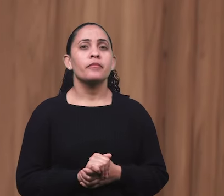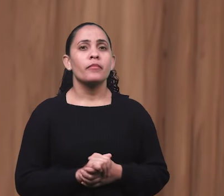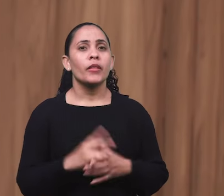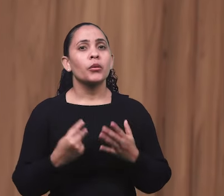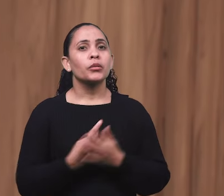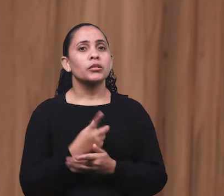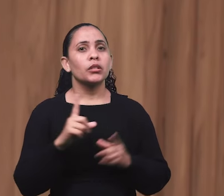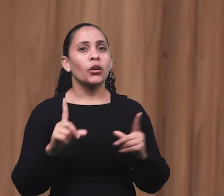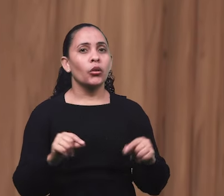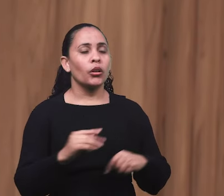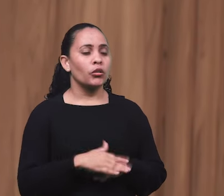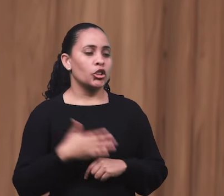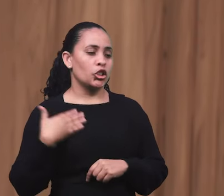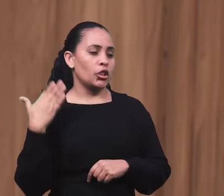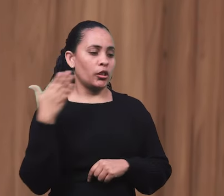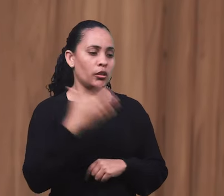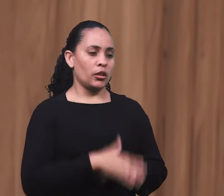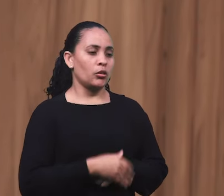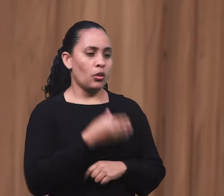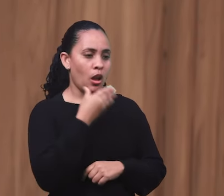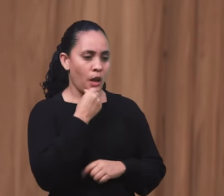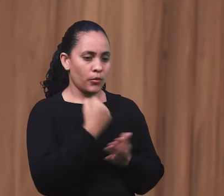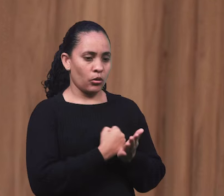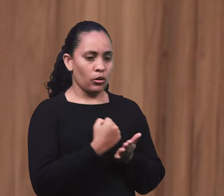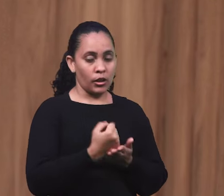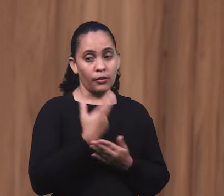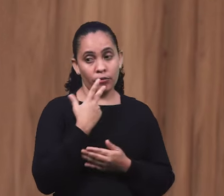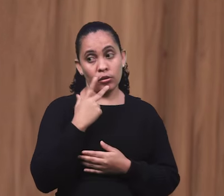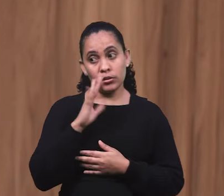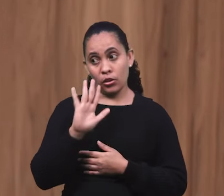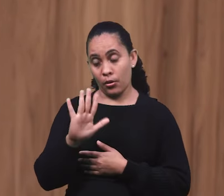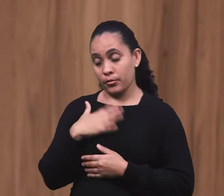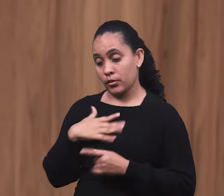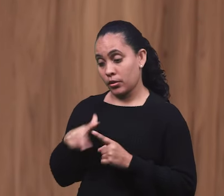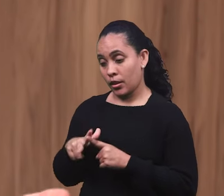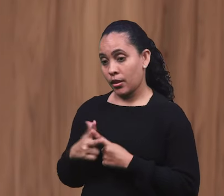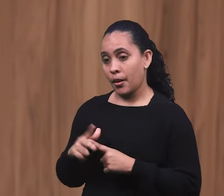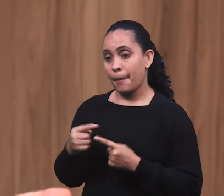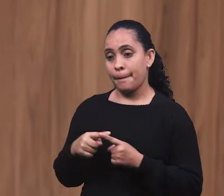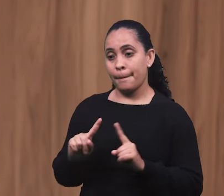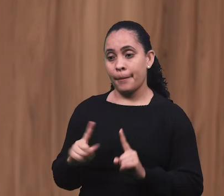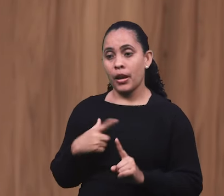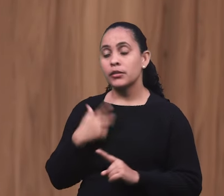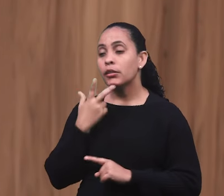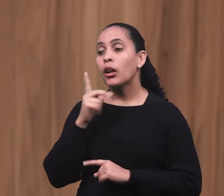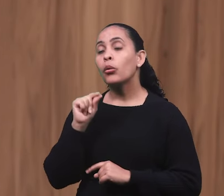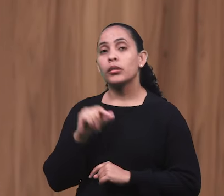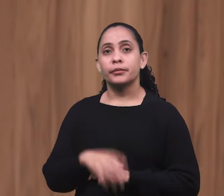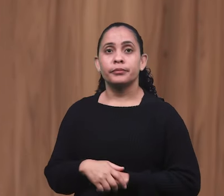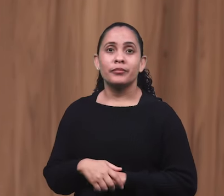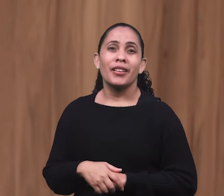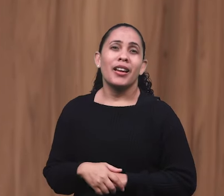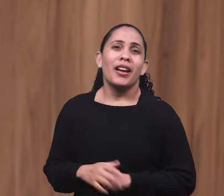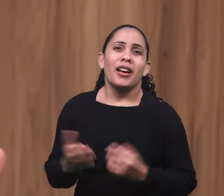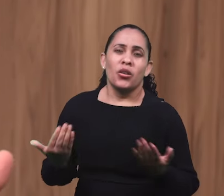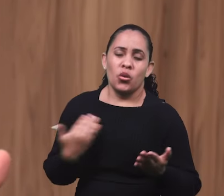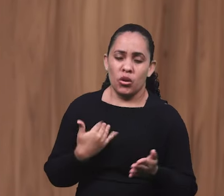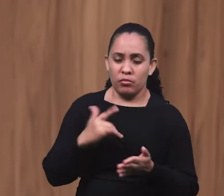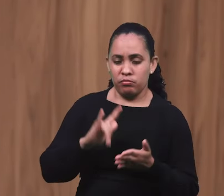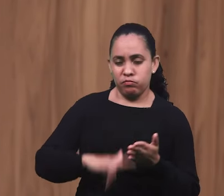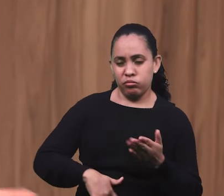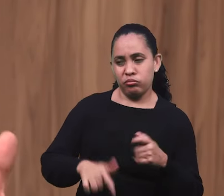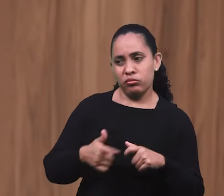o camarada, eu cheguei lá no camarada, no contrato, e eu disse, pessoal, agora acertar aqui, o camarada disse, não, mas por que é? Agora a nota fiscal